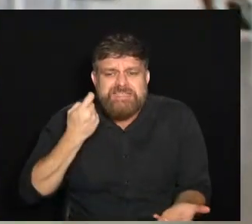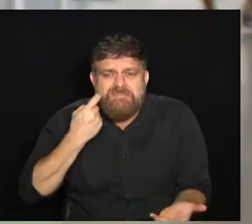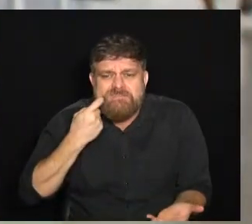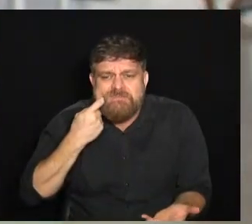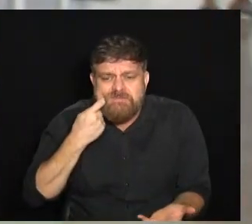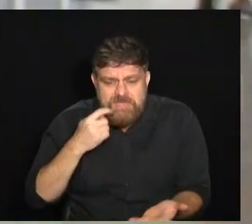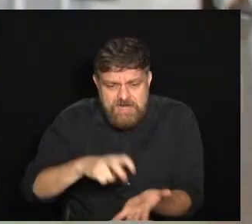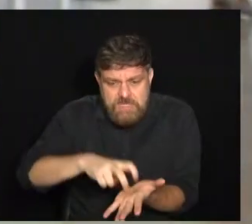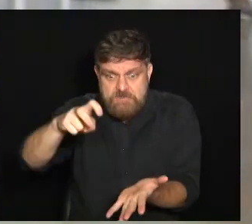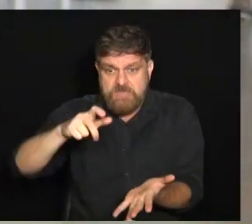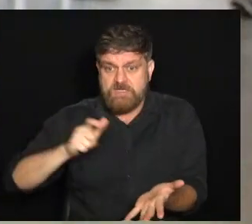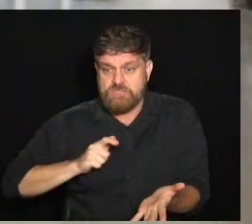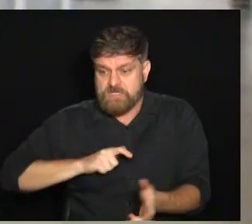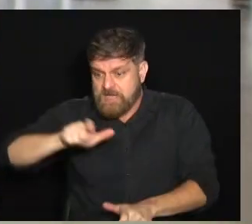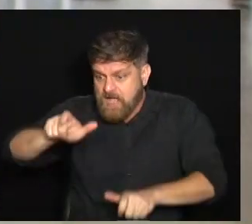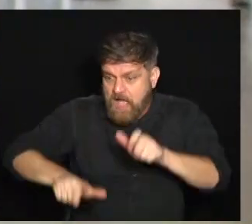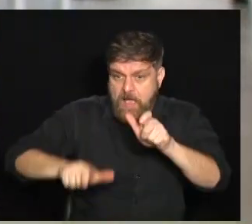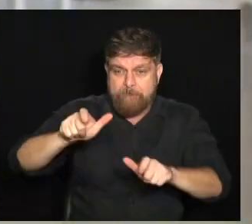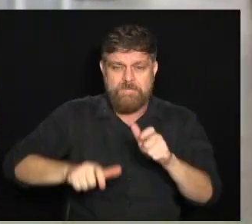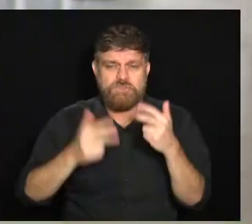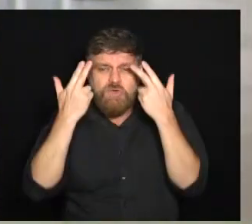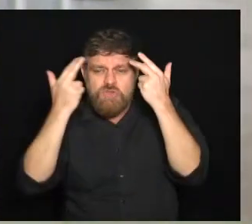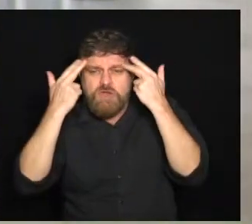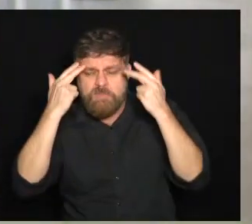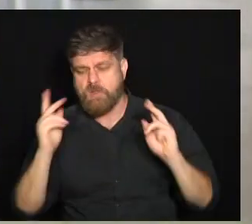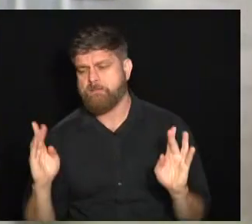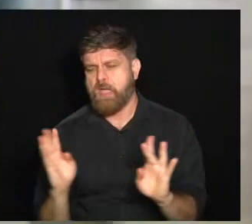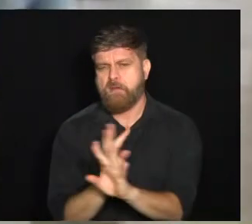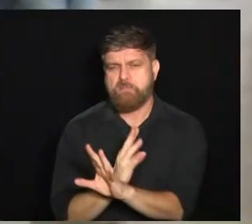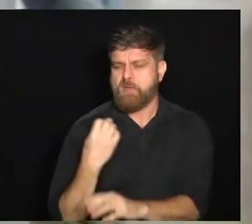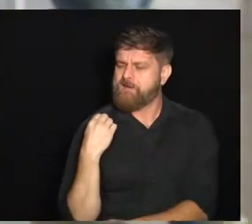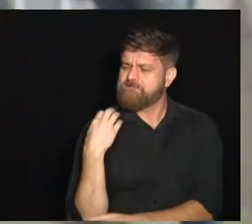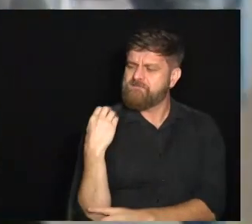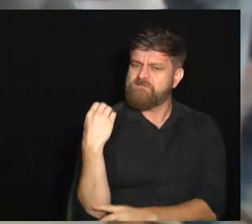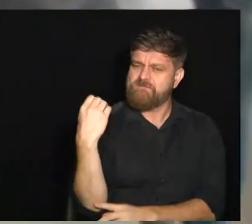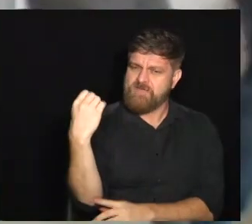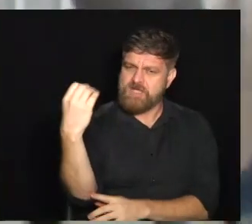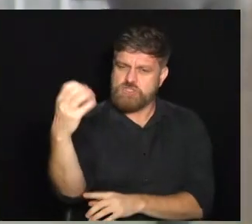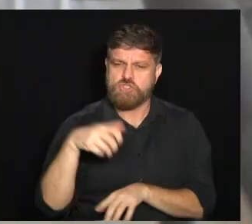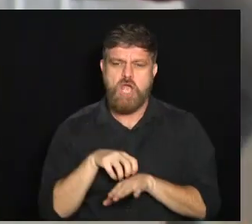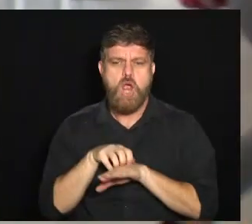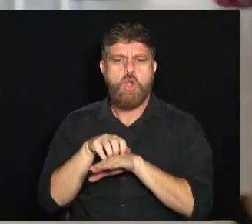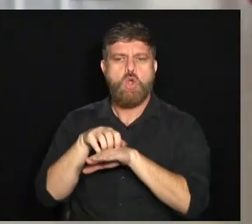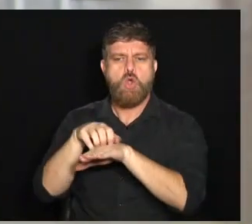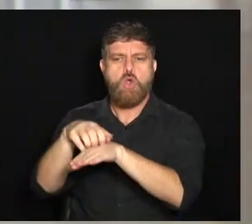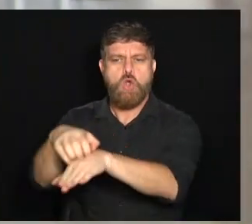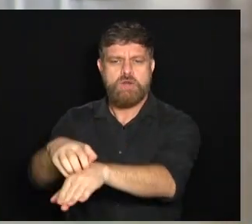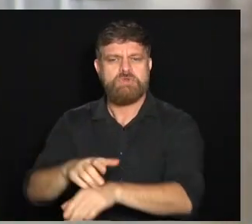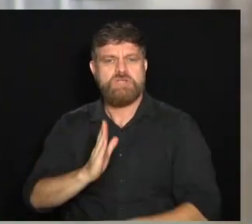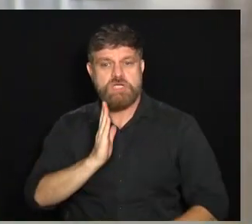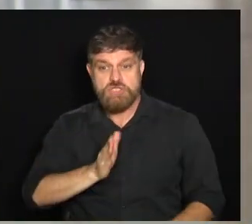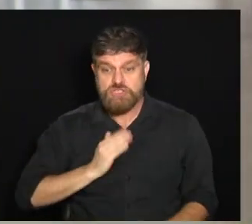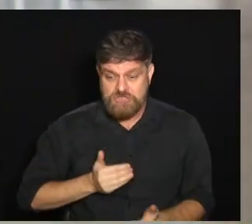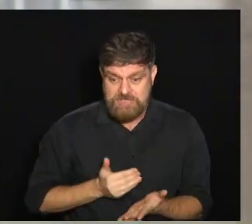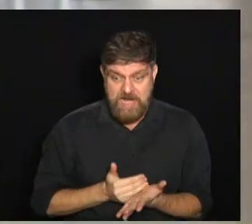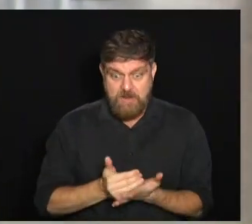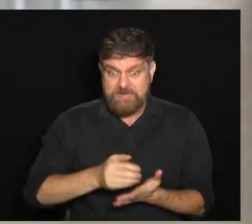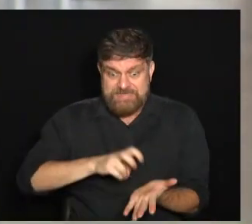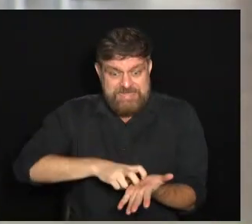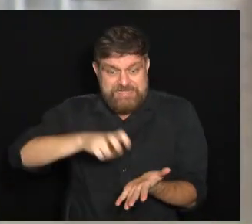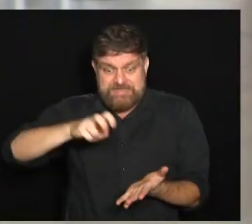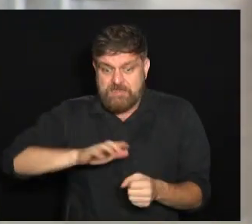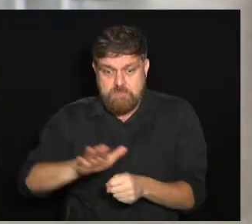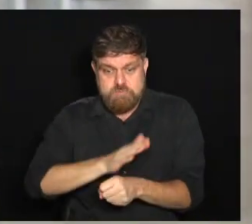manhã de sexta-feira, muita gente que normalmente sai para viajar no fim de semana já começa a movimentar desde cedo aqui o